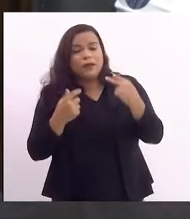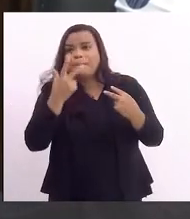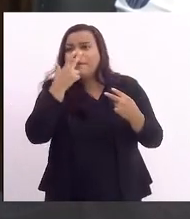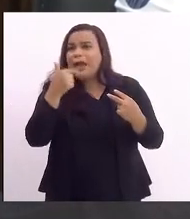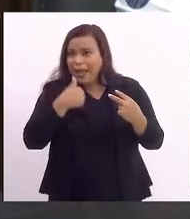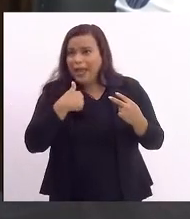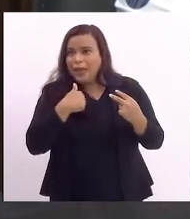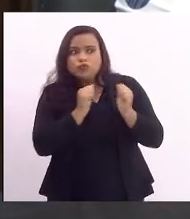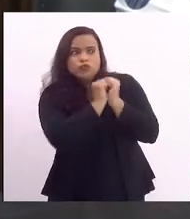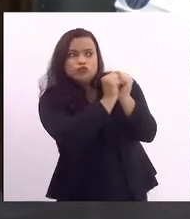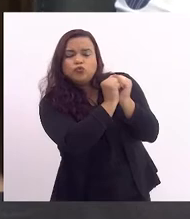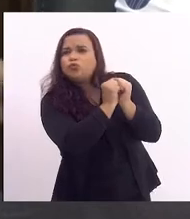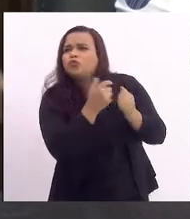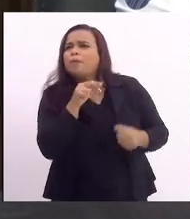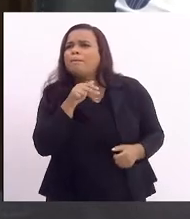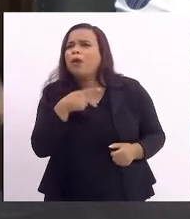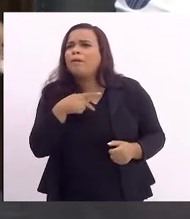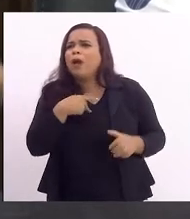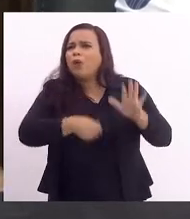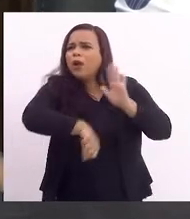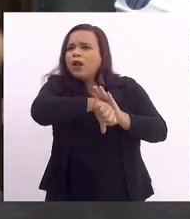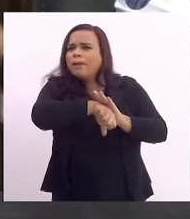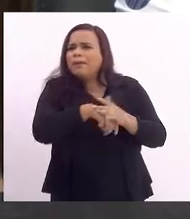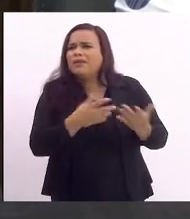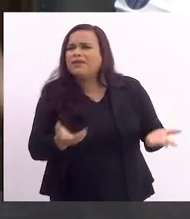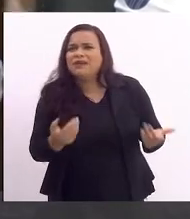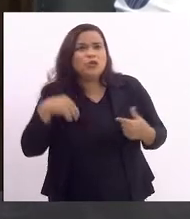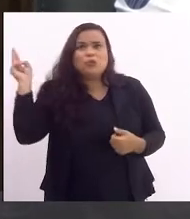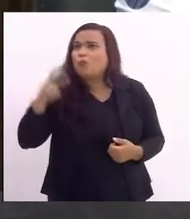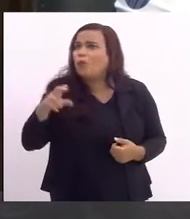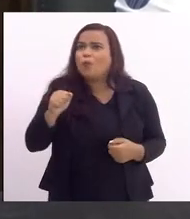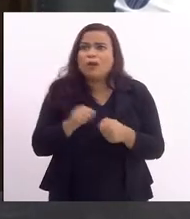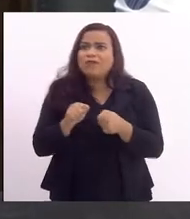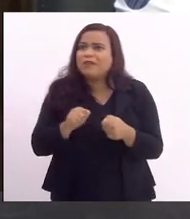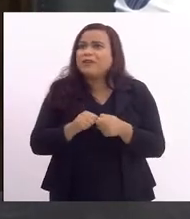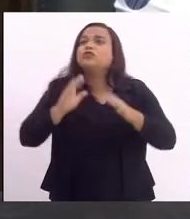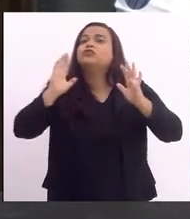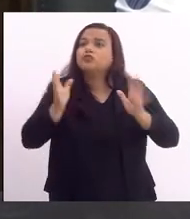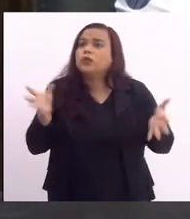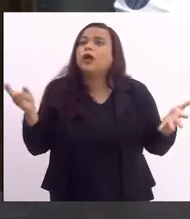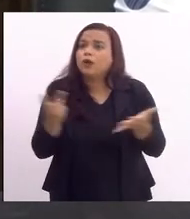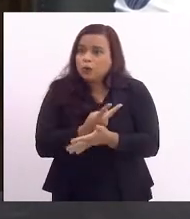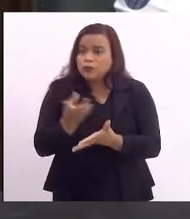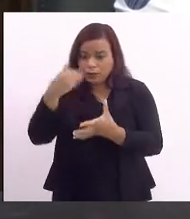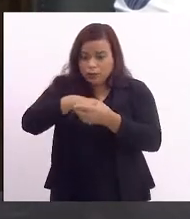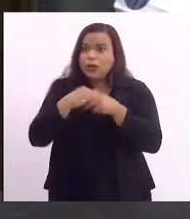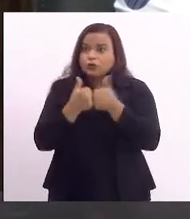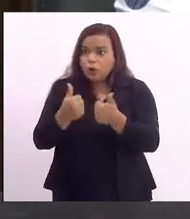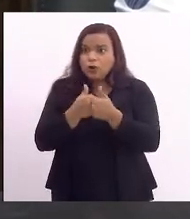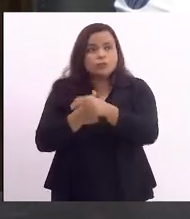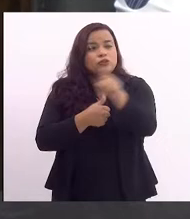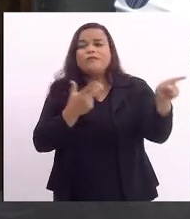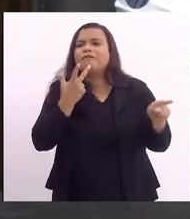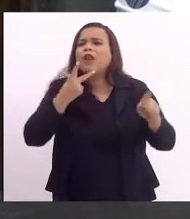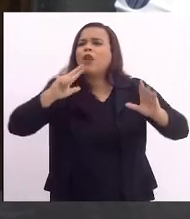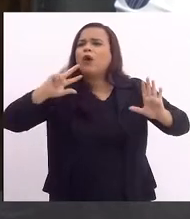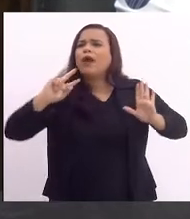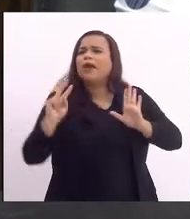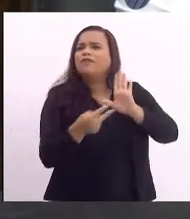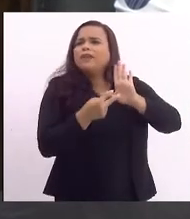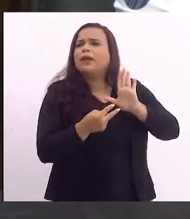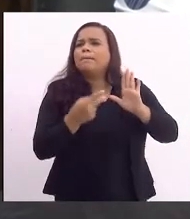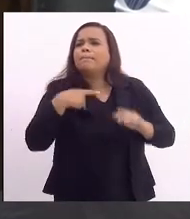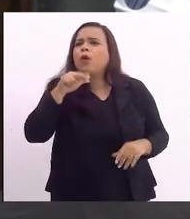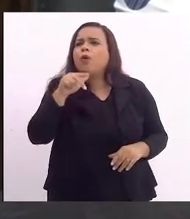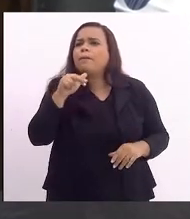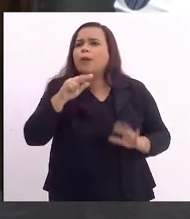irmão nunca havia cometido. Já tivemos de descer de um ônibus porque falaram que reconheceram o meu irmão. E reconheceram o meu irmão da onde?